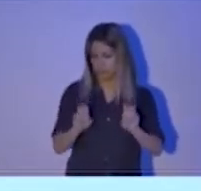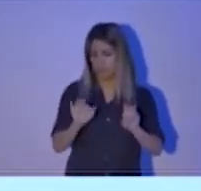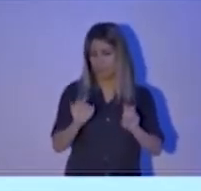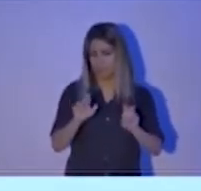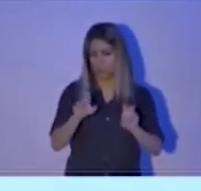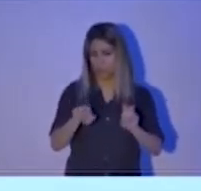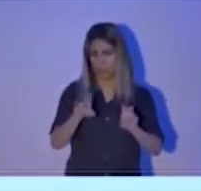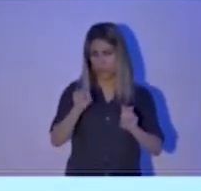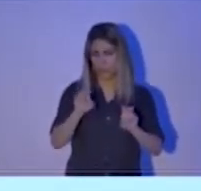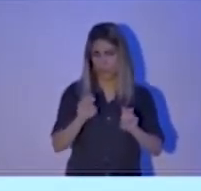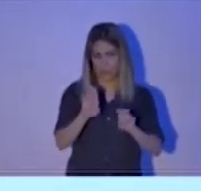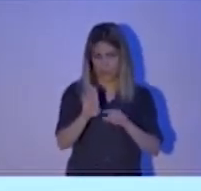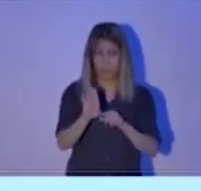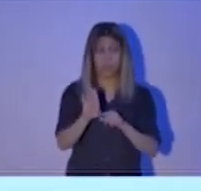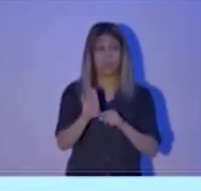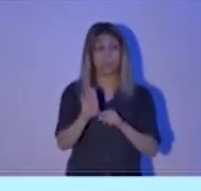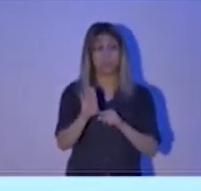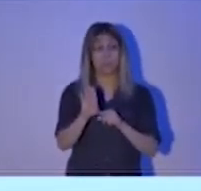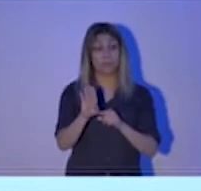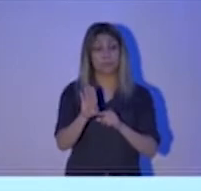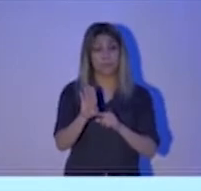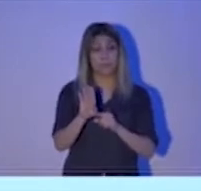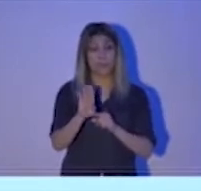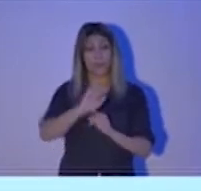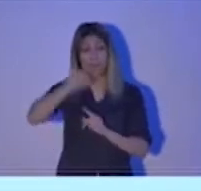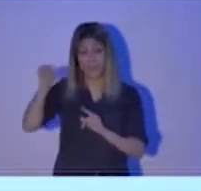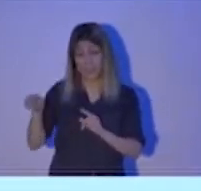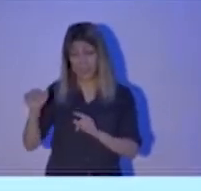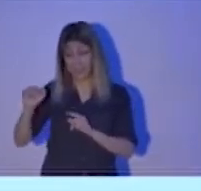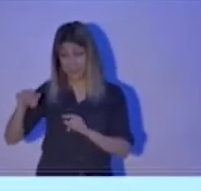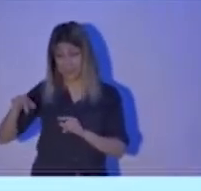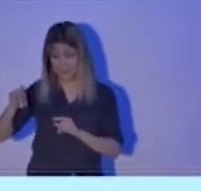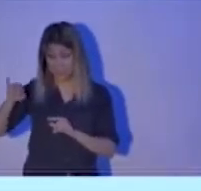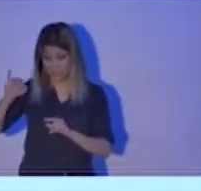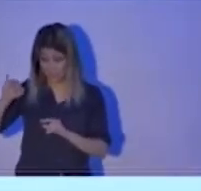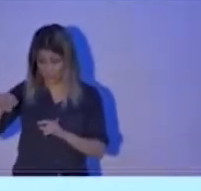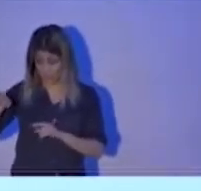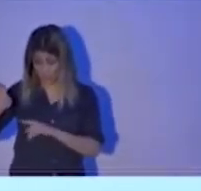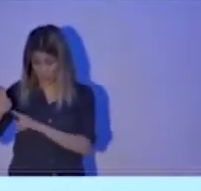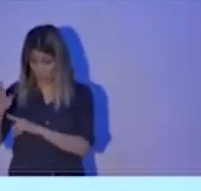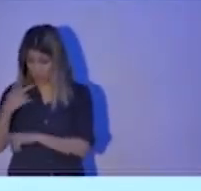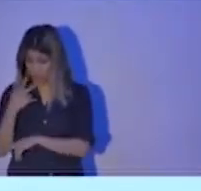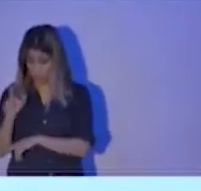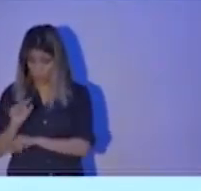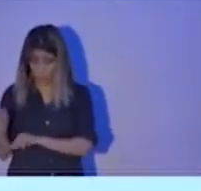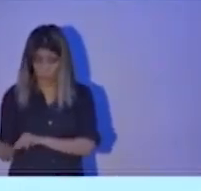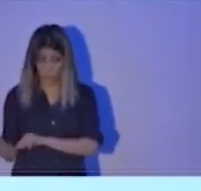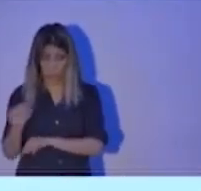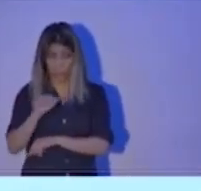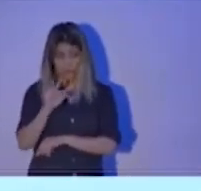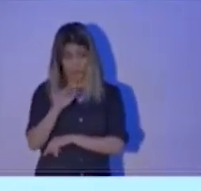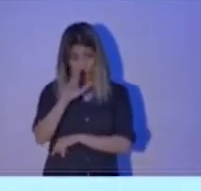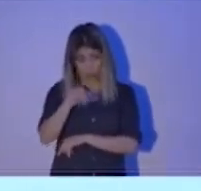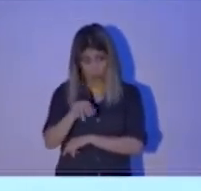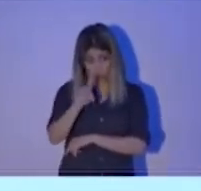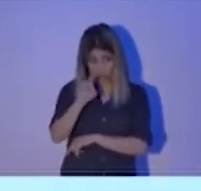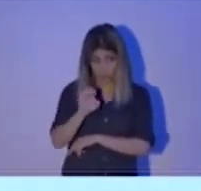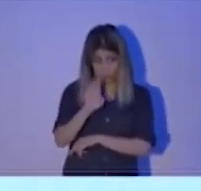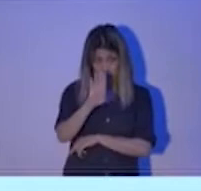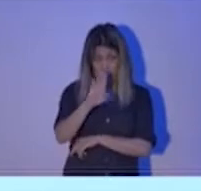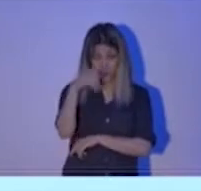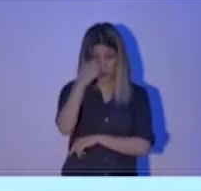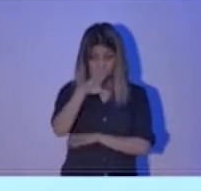convergência, não há divergência da Undime, no sentido de que Fundeb tem que ser permanente e inserido no texto